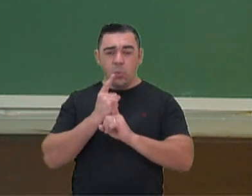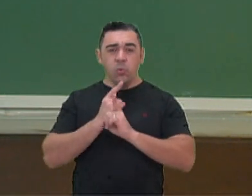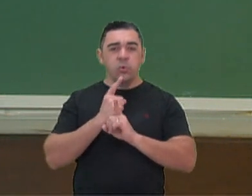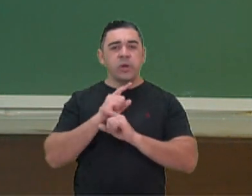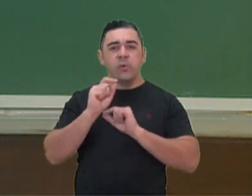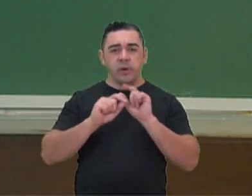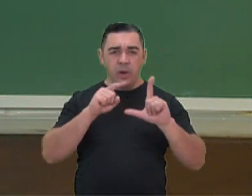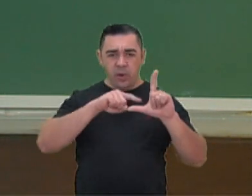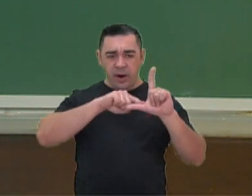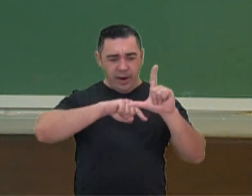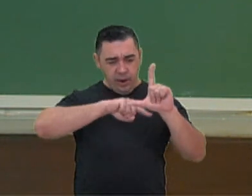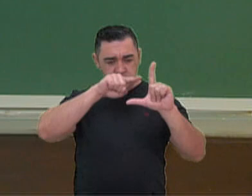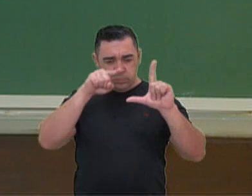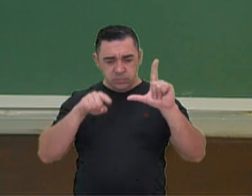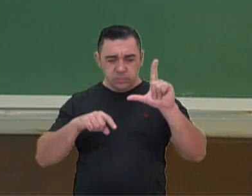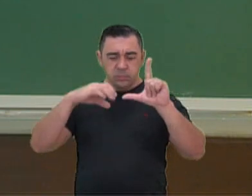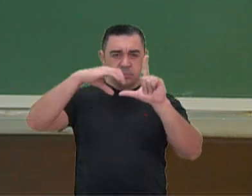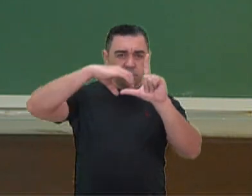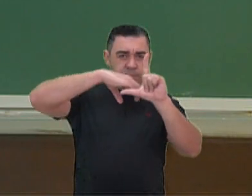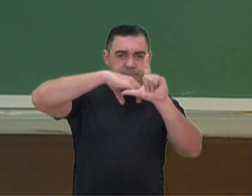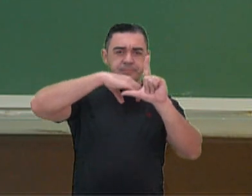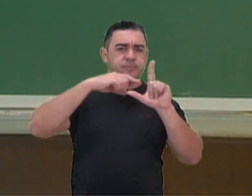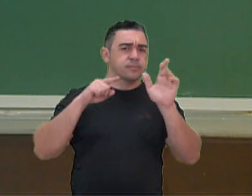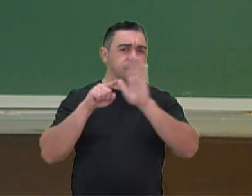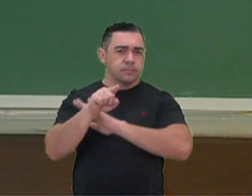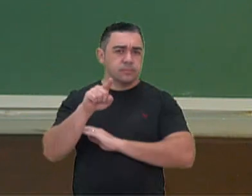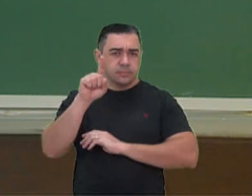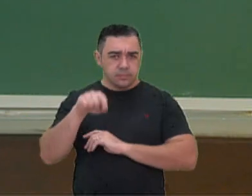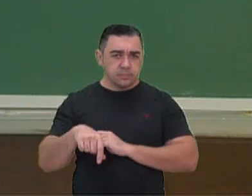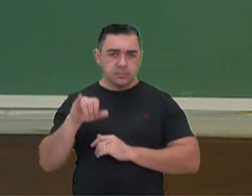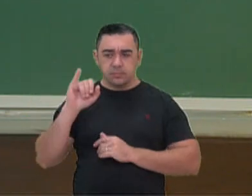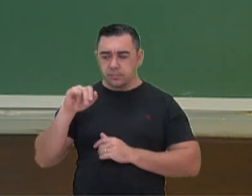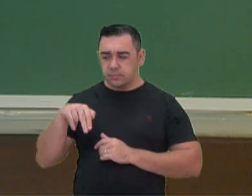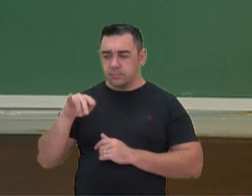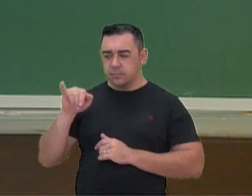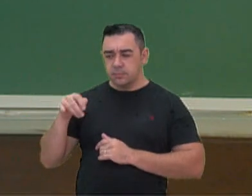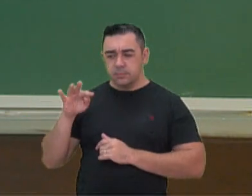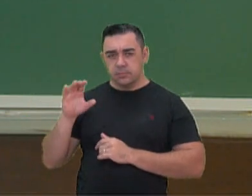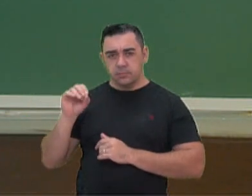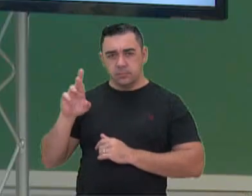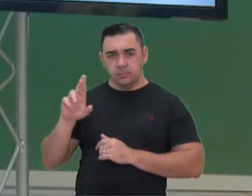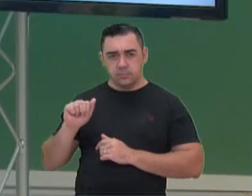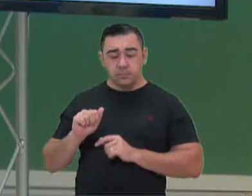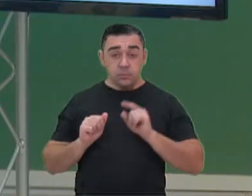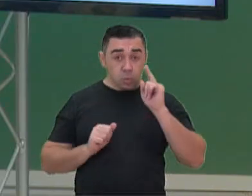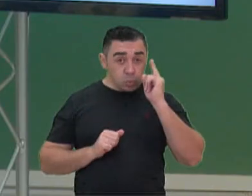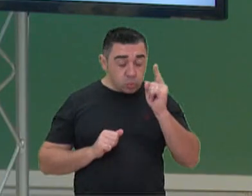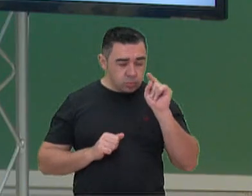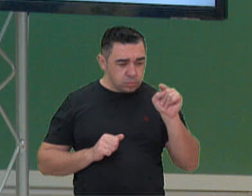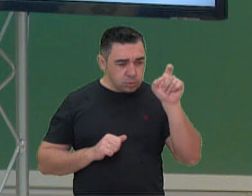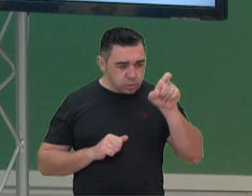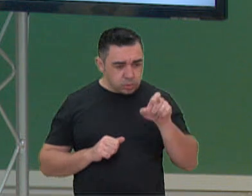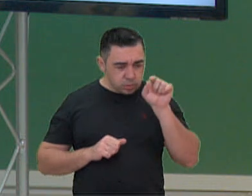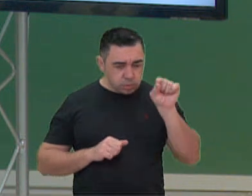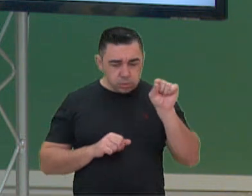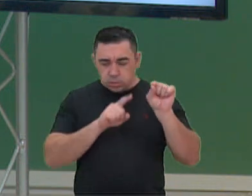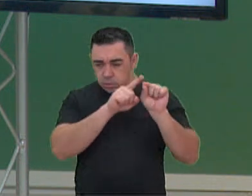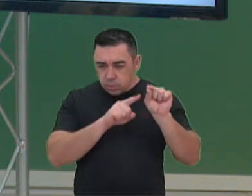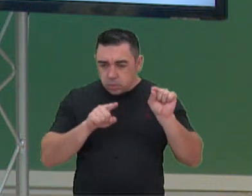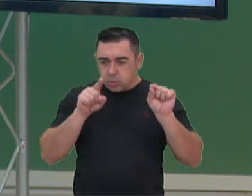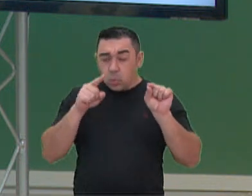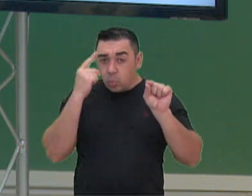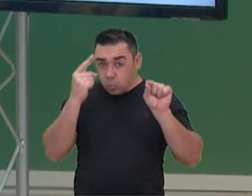função desenhado aqui. Será que ela é injetora? Ou seja, será que cada valor diferente de x tem um